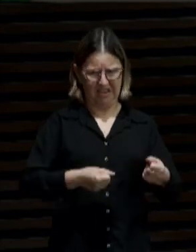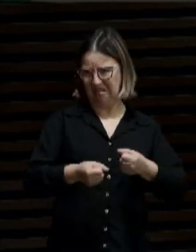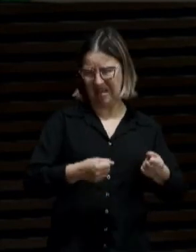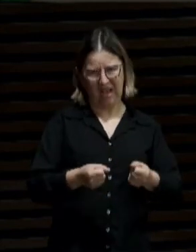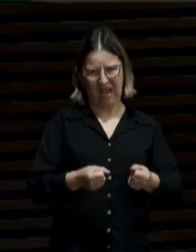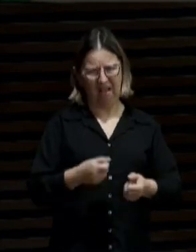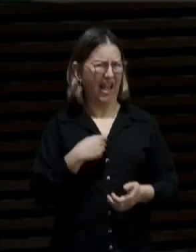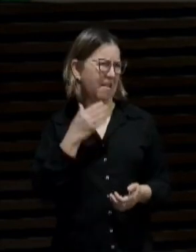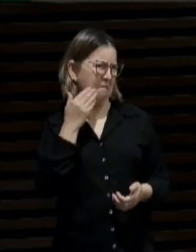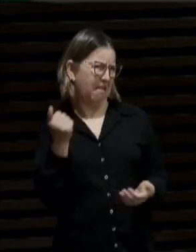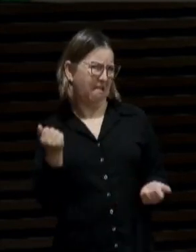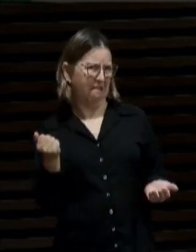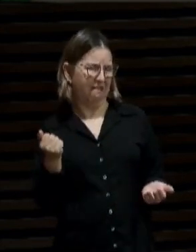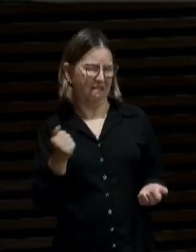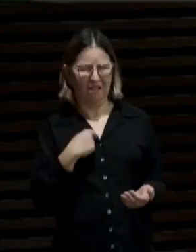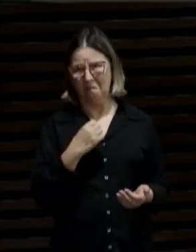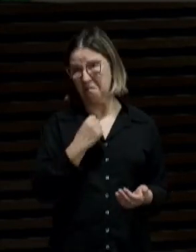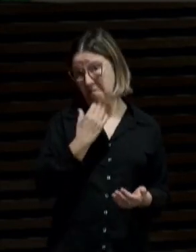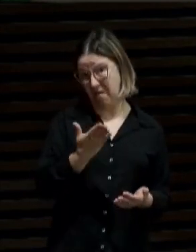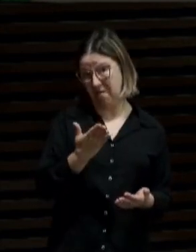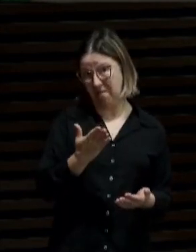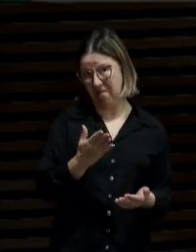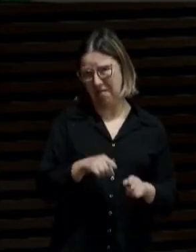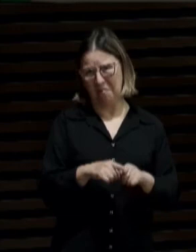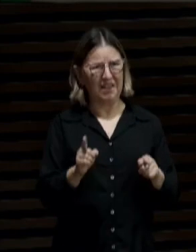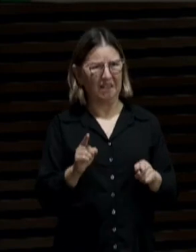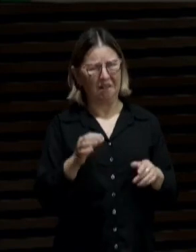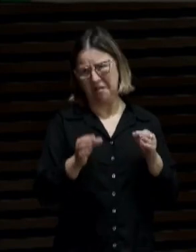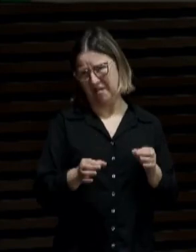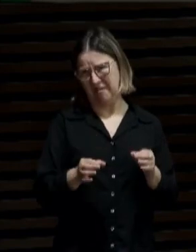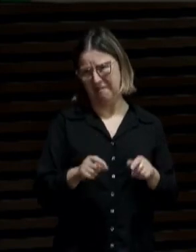eles. Eu sou bom? Não sou bom, mas eu não sou perfeito. Mas eu sou bom.